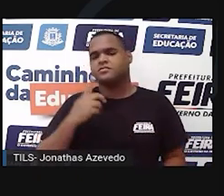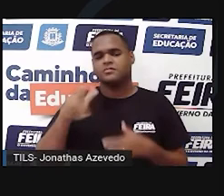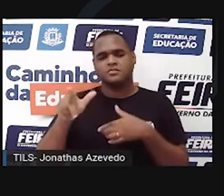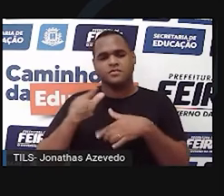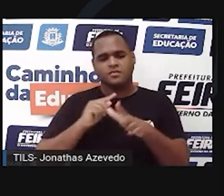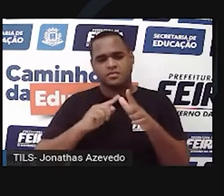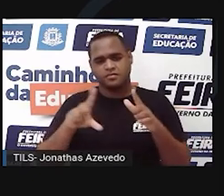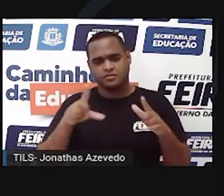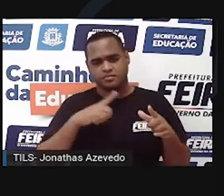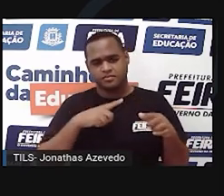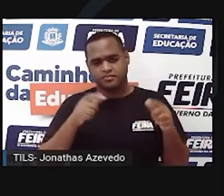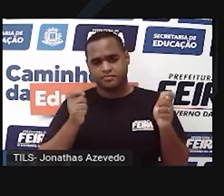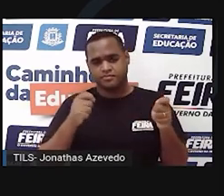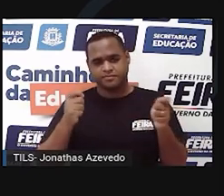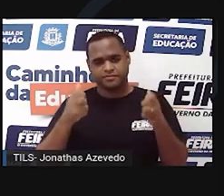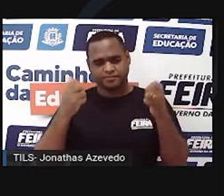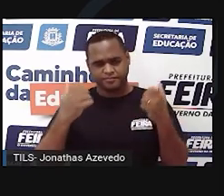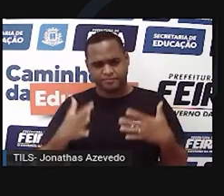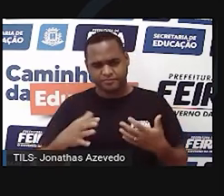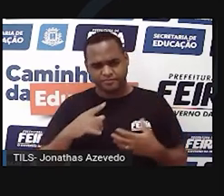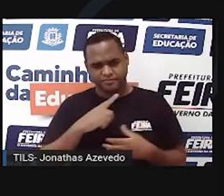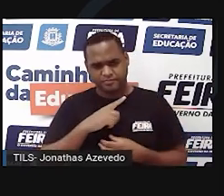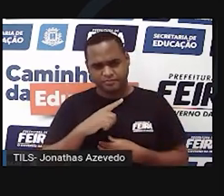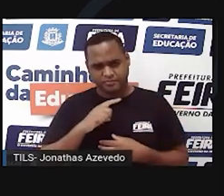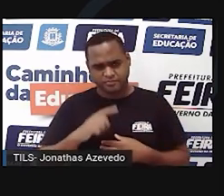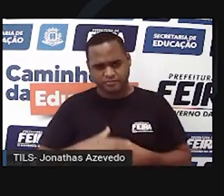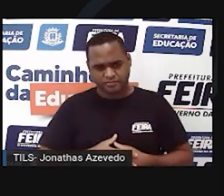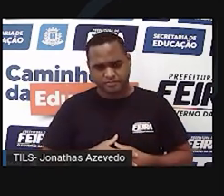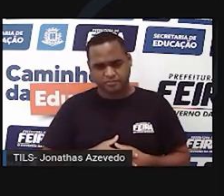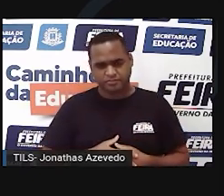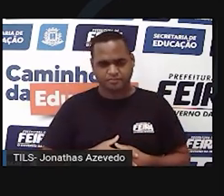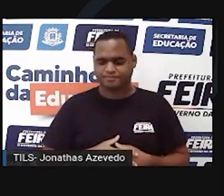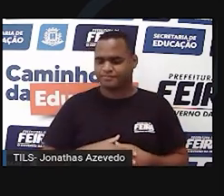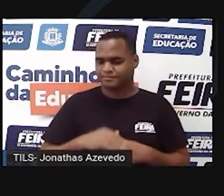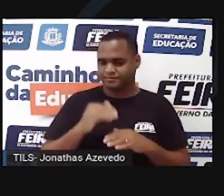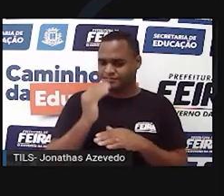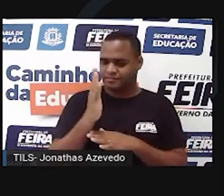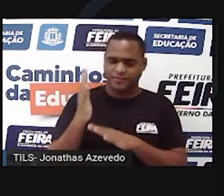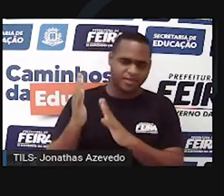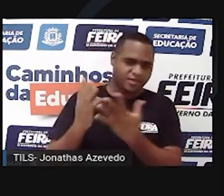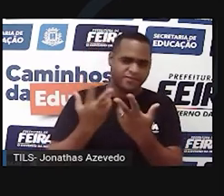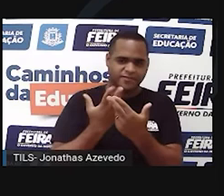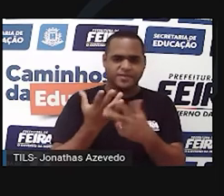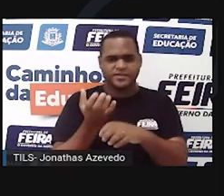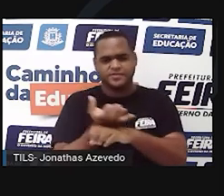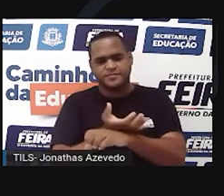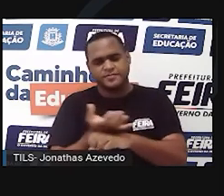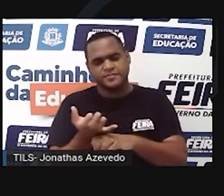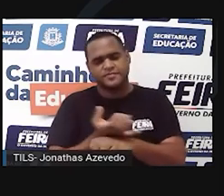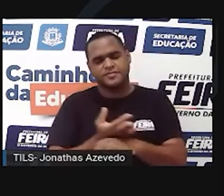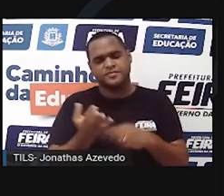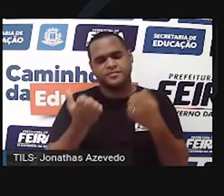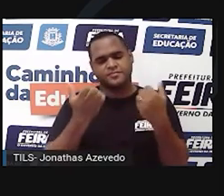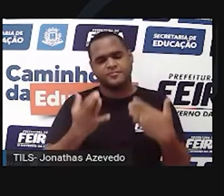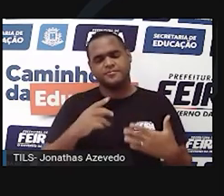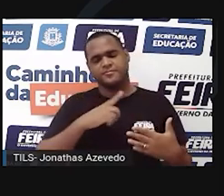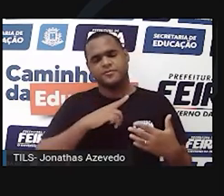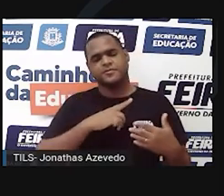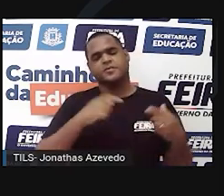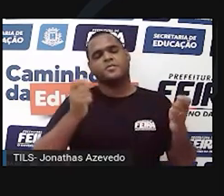deixei para colocar agora, é a vegetação. Pois é, O desmatamento também